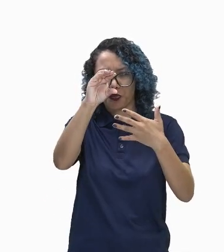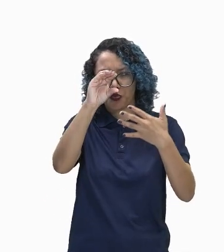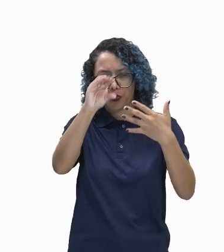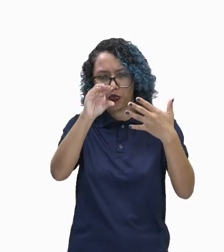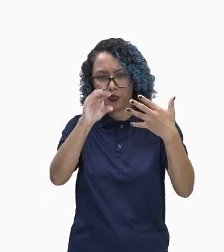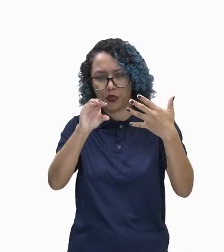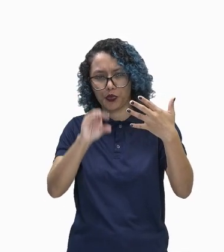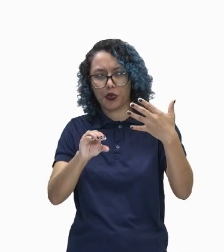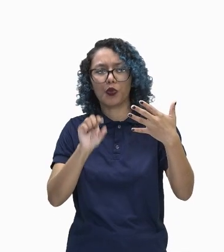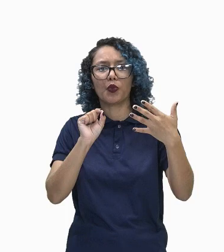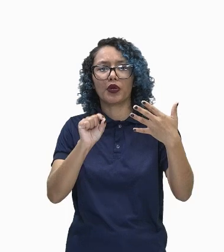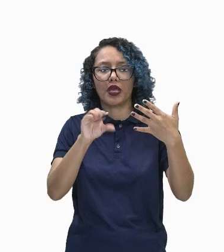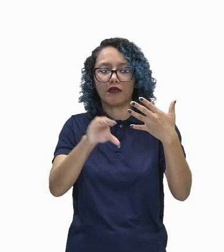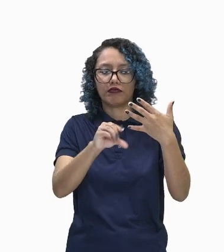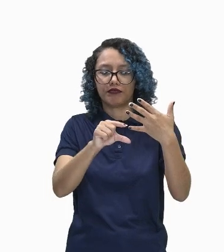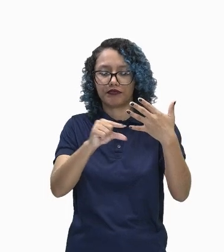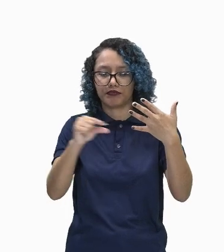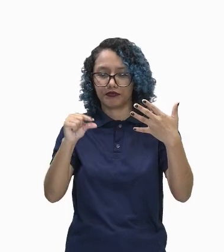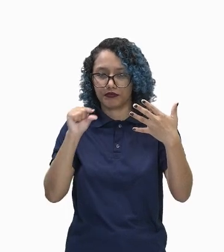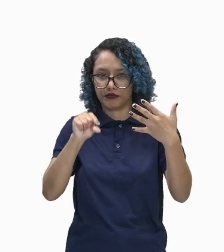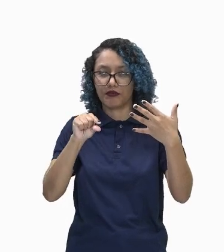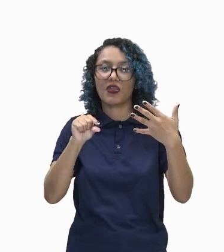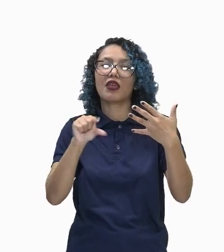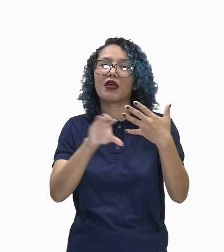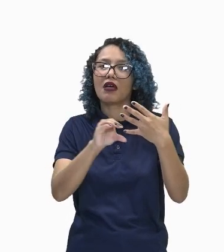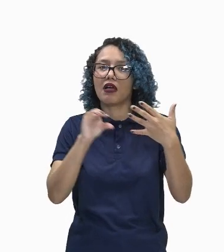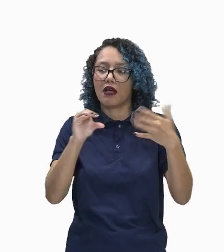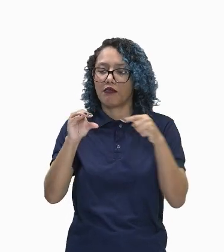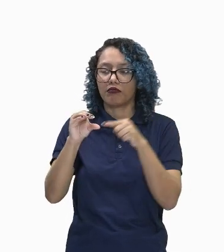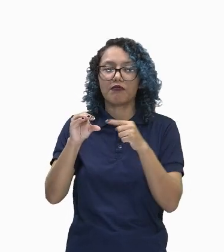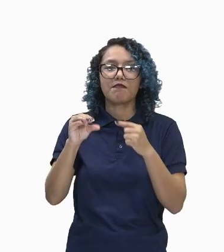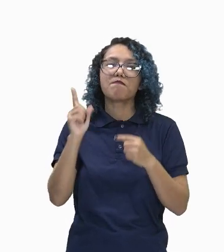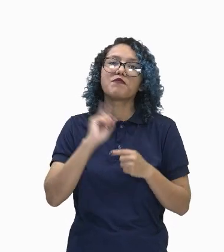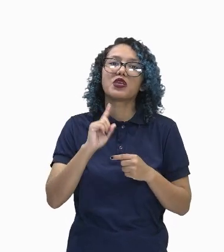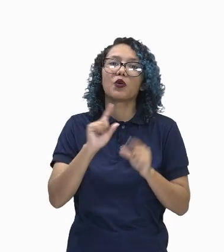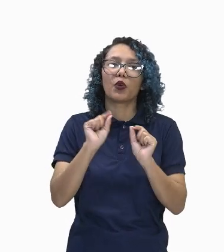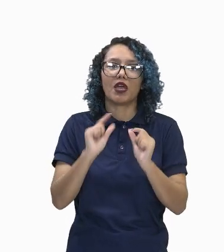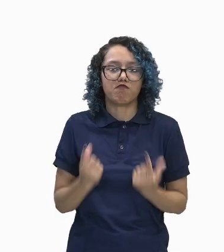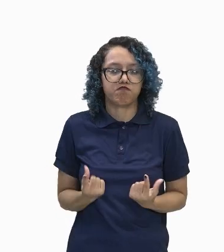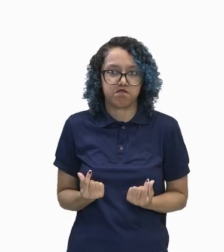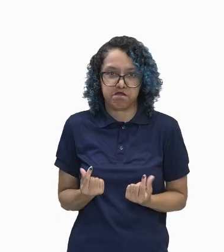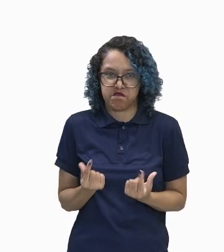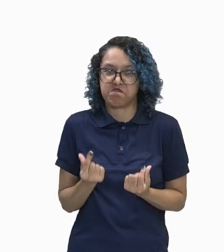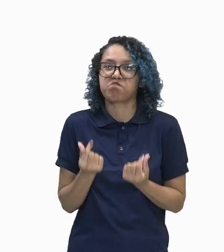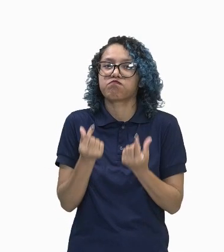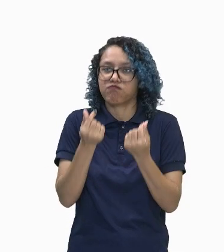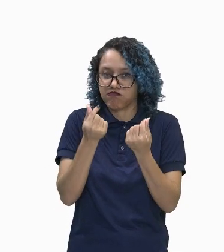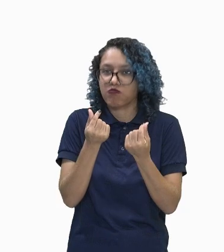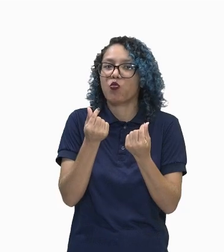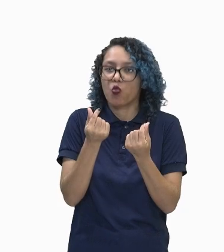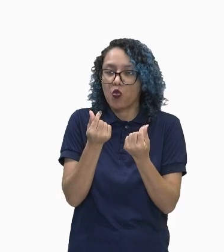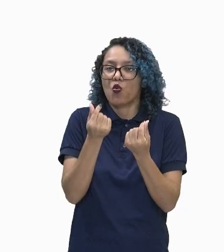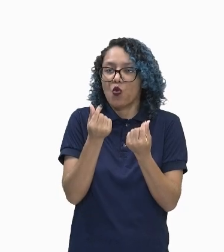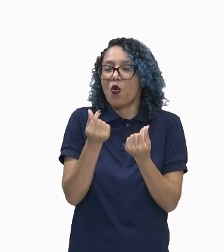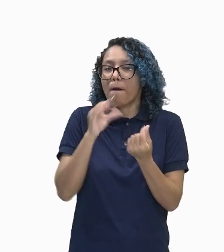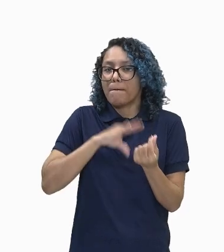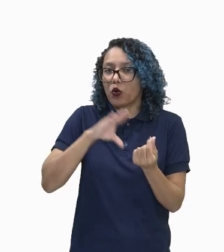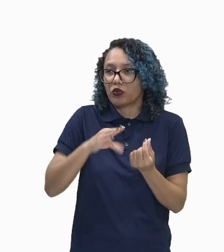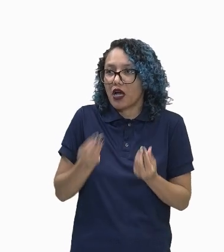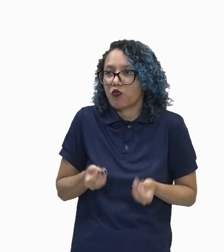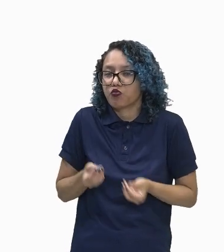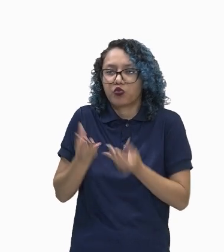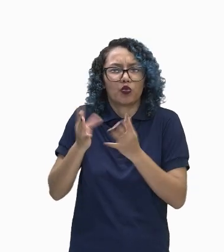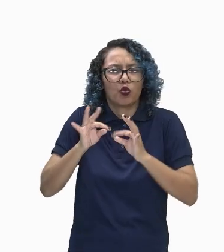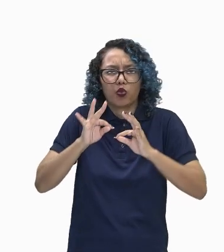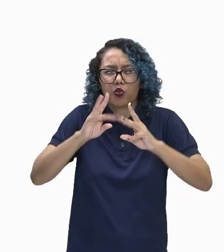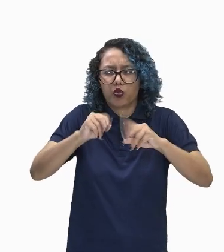capitania de Minas Gerais foi a que mais deu lucro para Portugal. Tudo que era extraído de minério